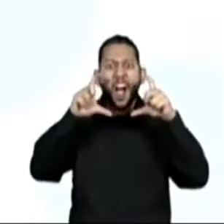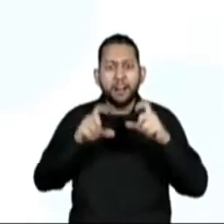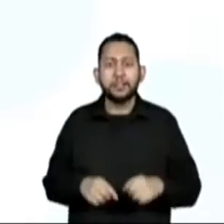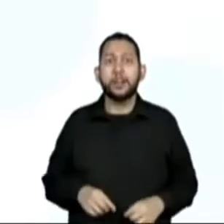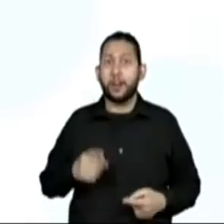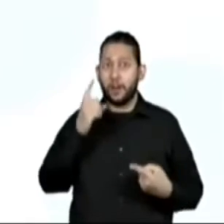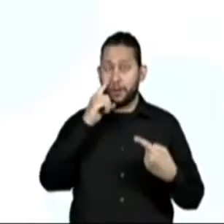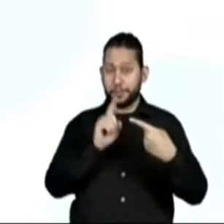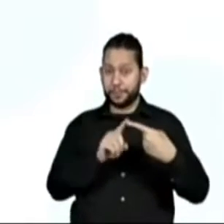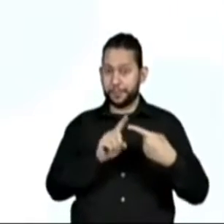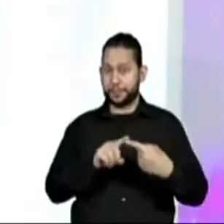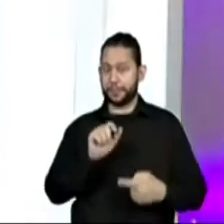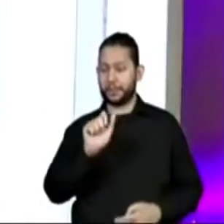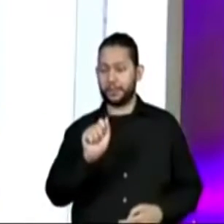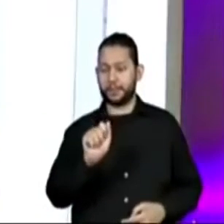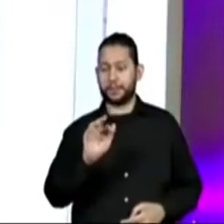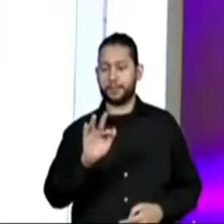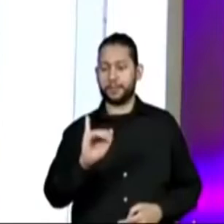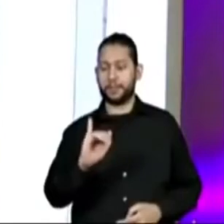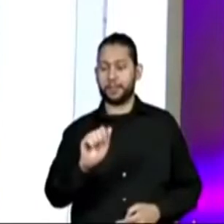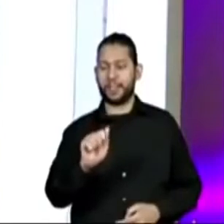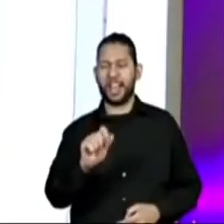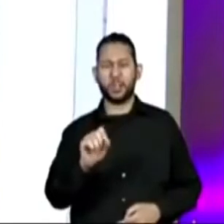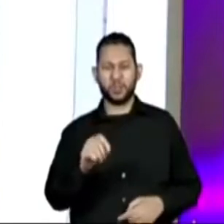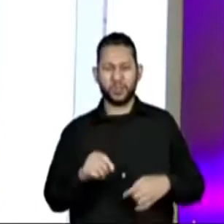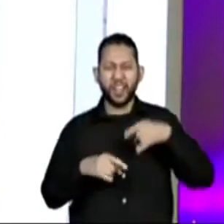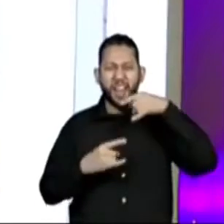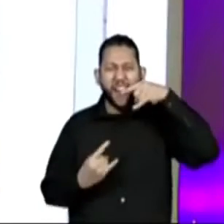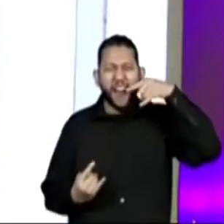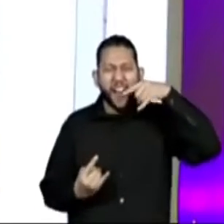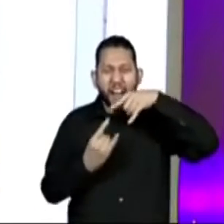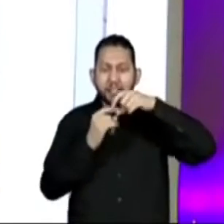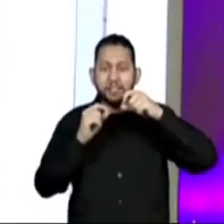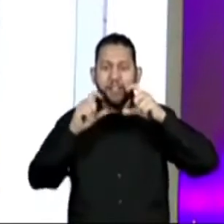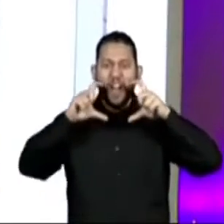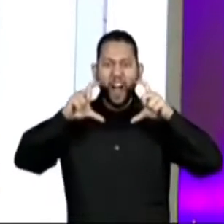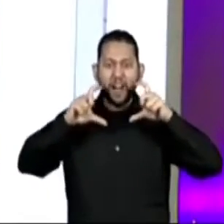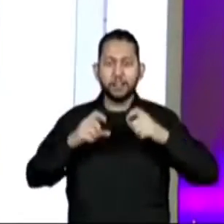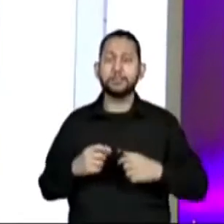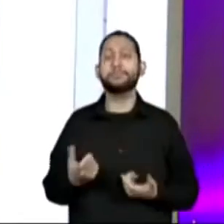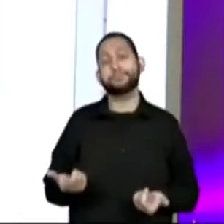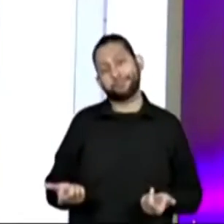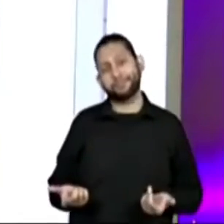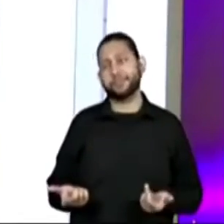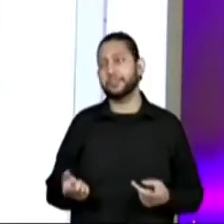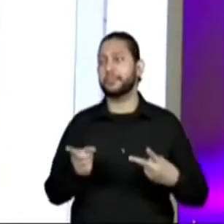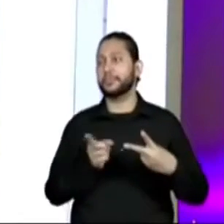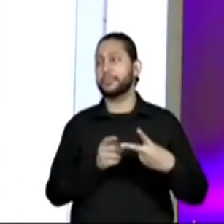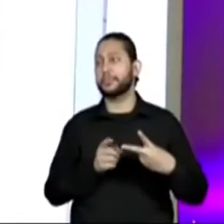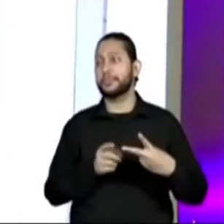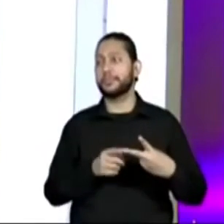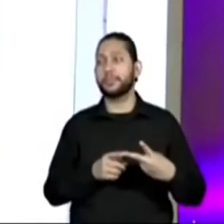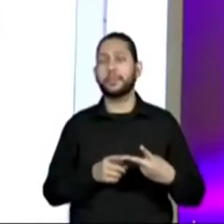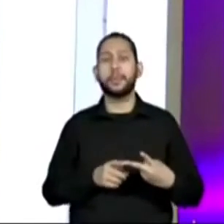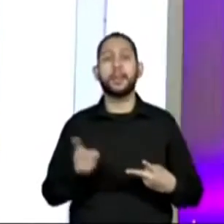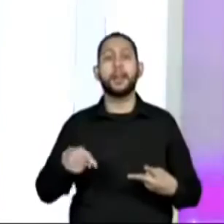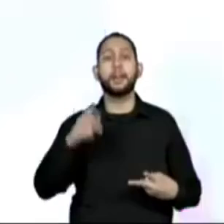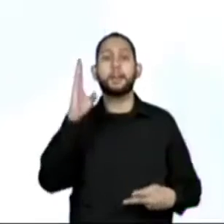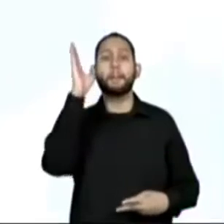grandes. E aí estão falando que ele é mau, como o nome já diz, lobo mau. Muito bem,